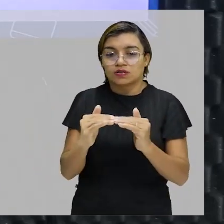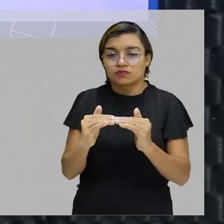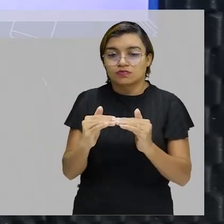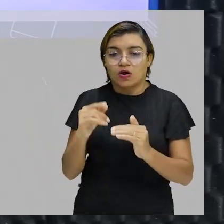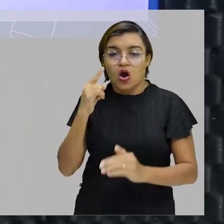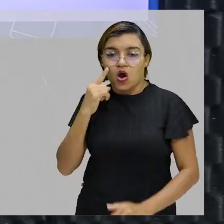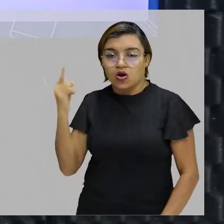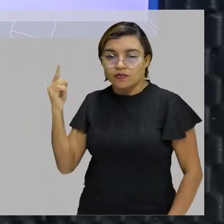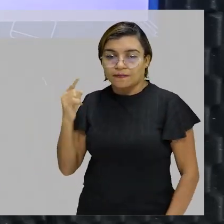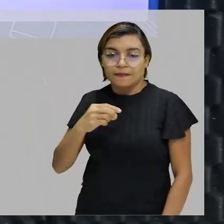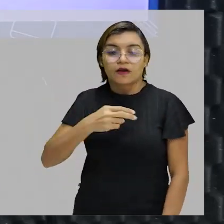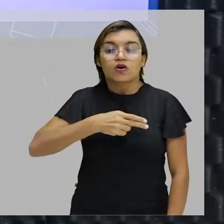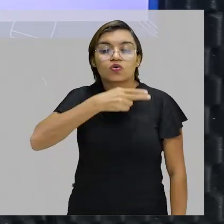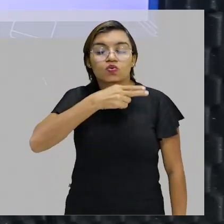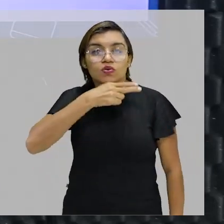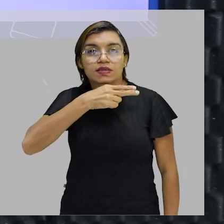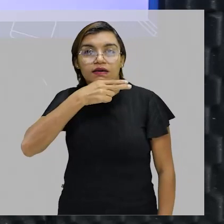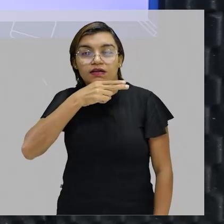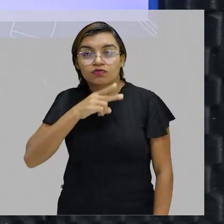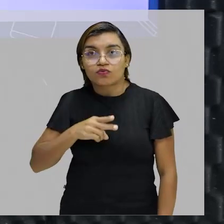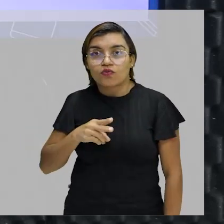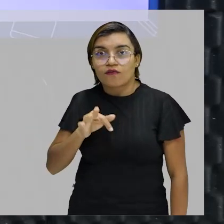foi, certo? Se fossem